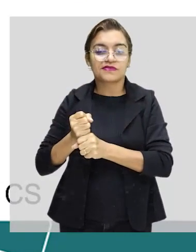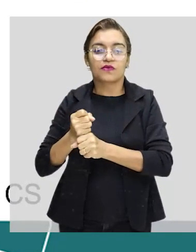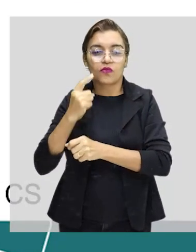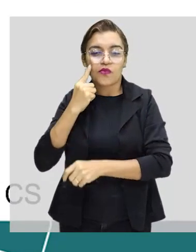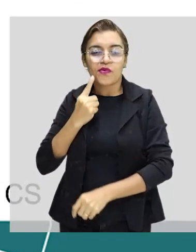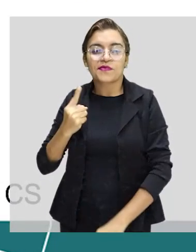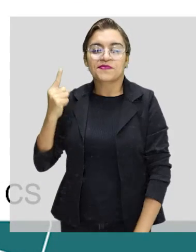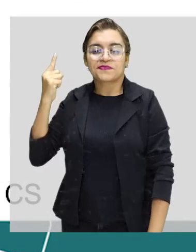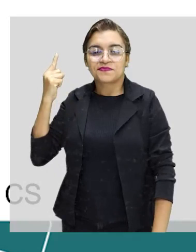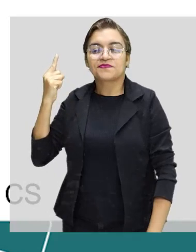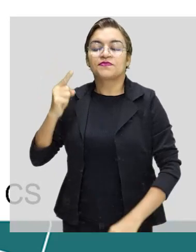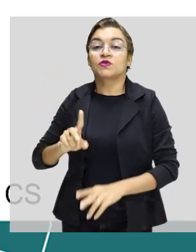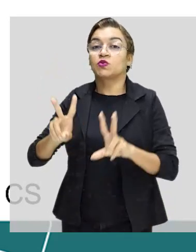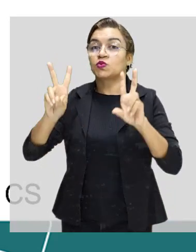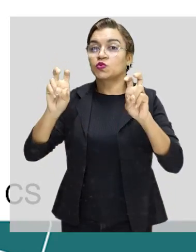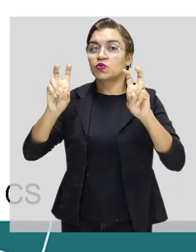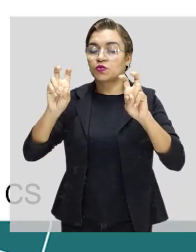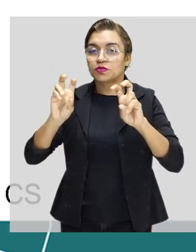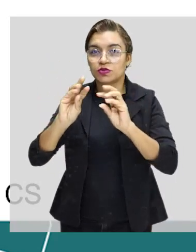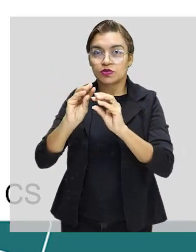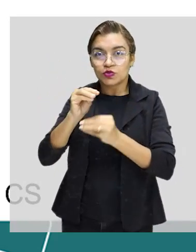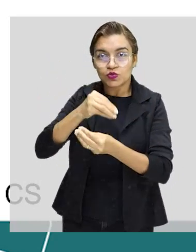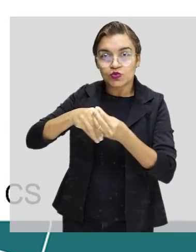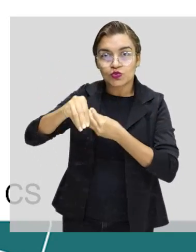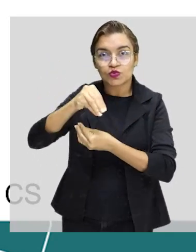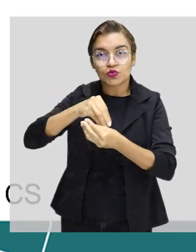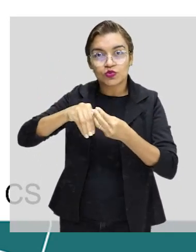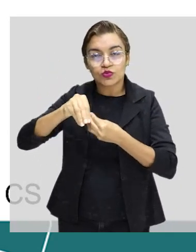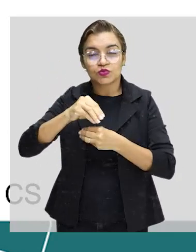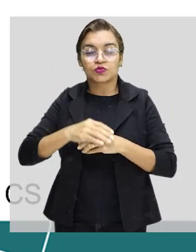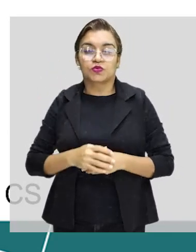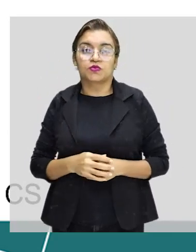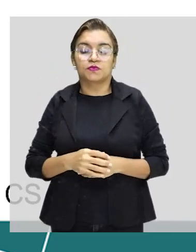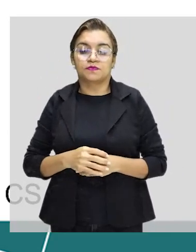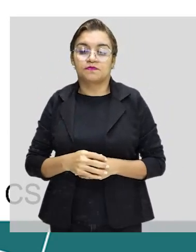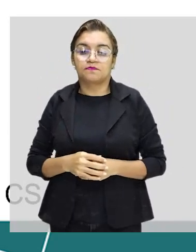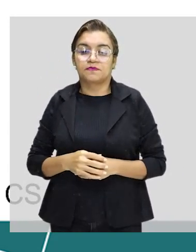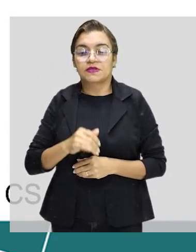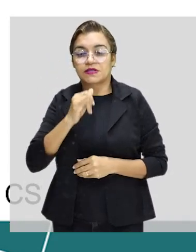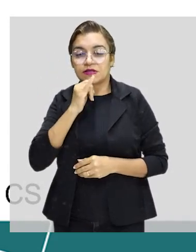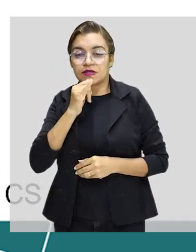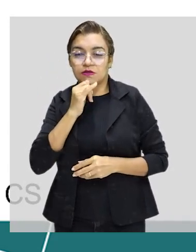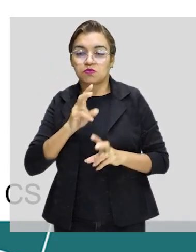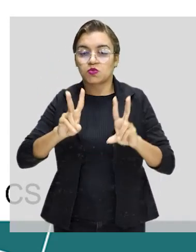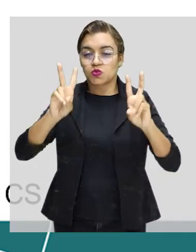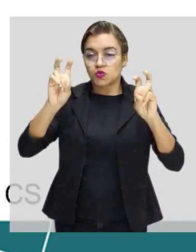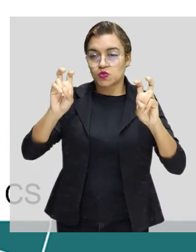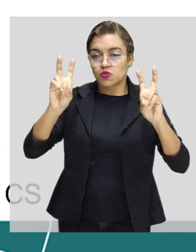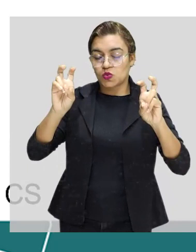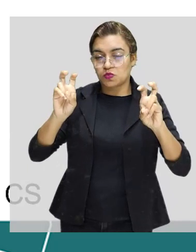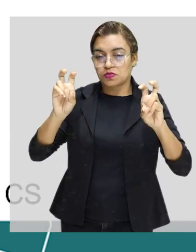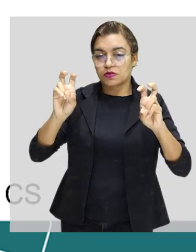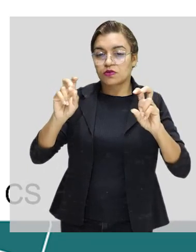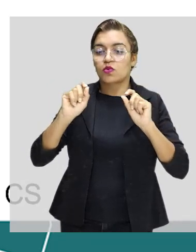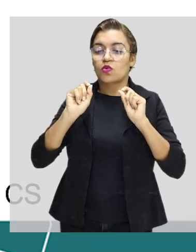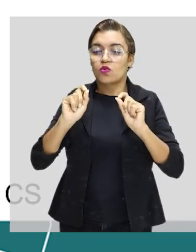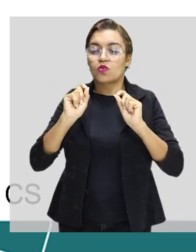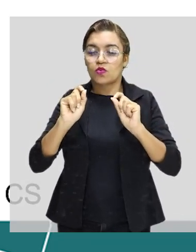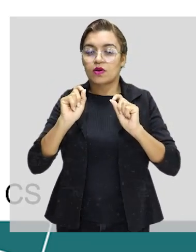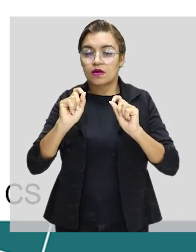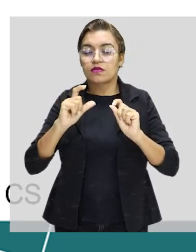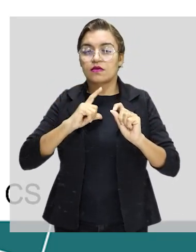uma revisão sobre soluções. Os principais pontos relacionados às soluções, eu trouxe aqui na